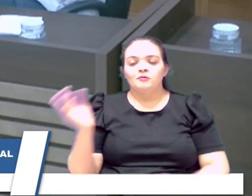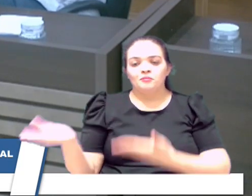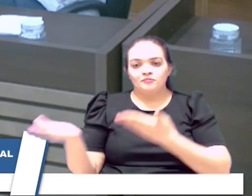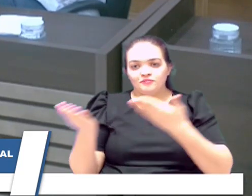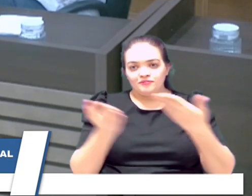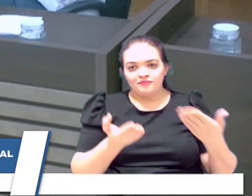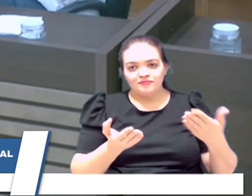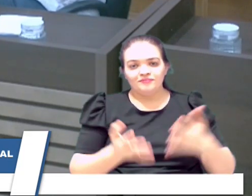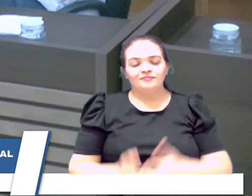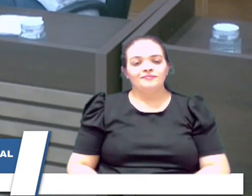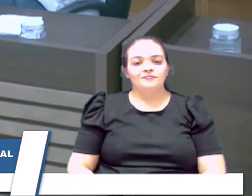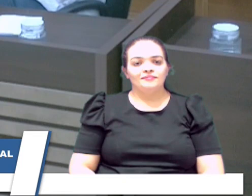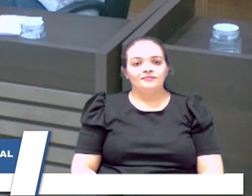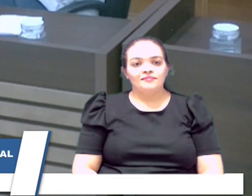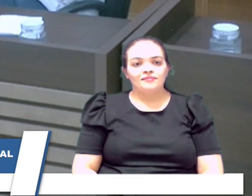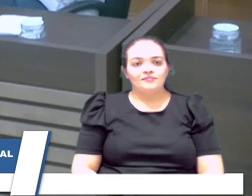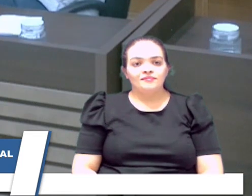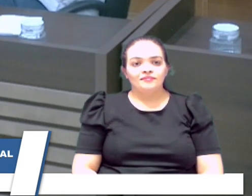palavra.